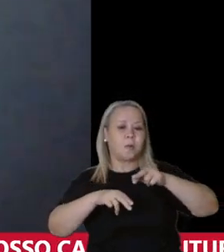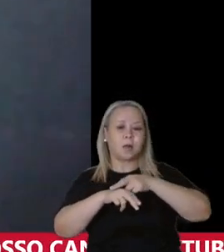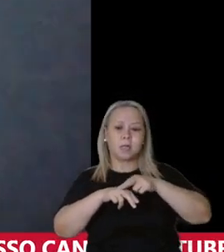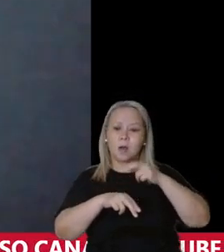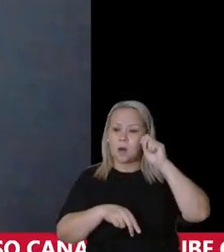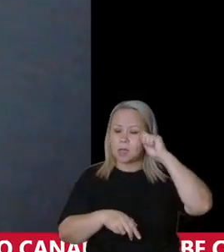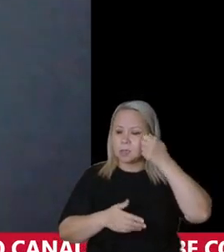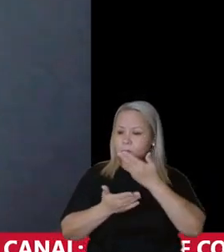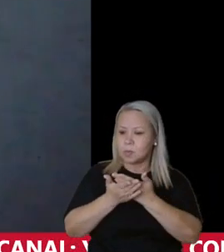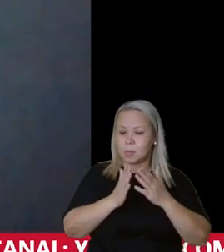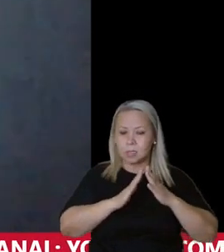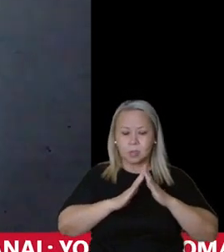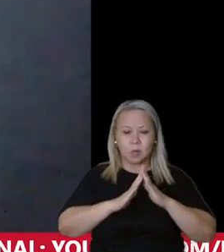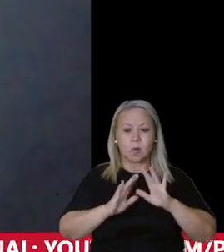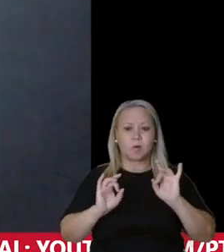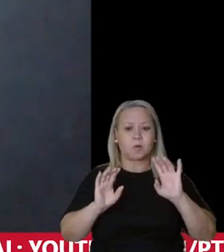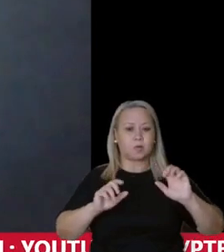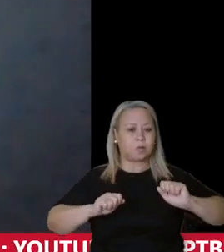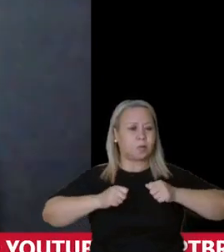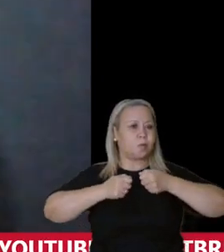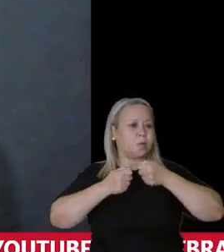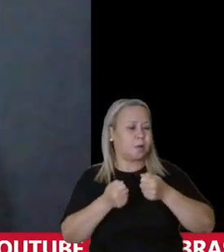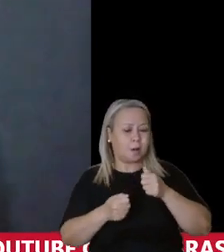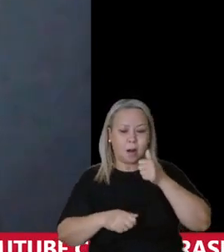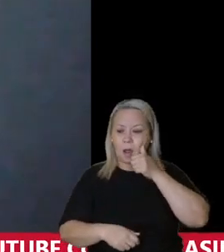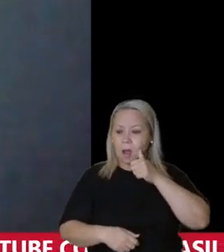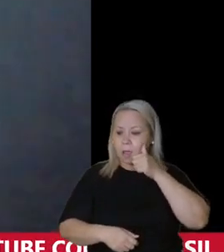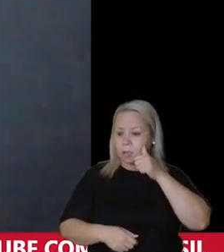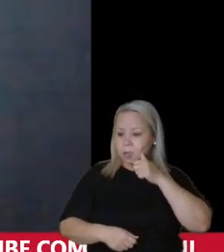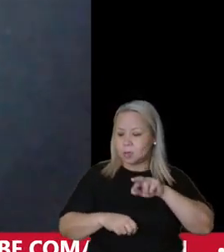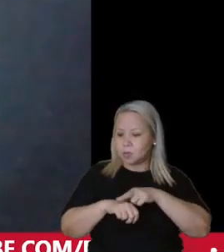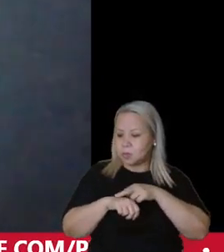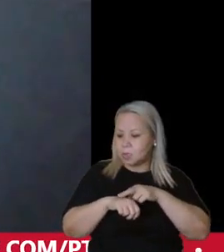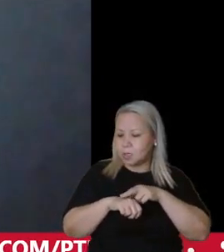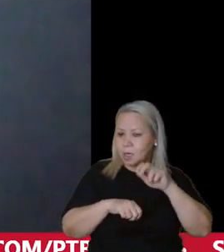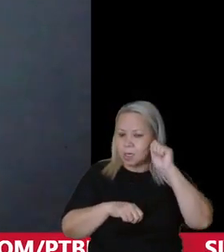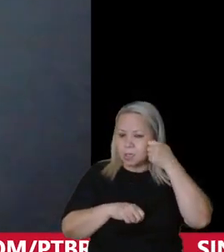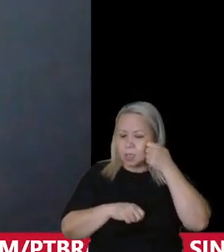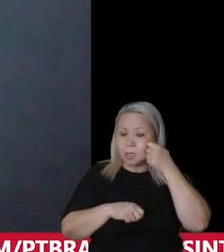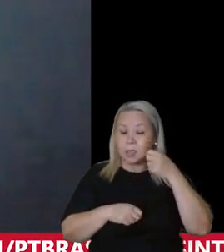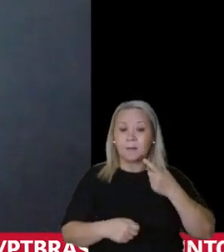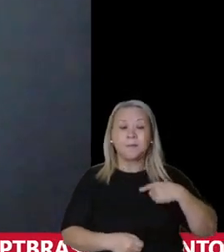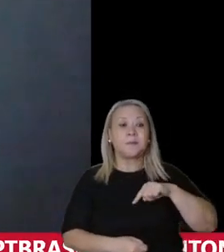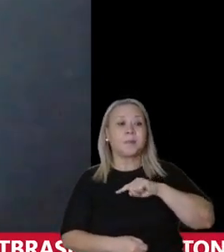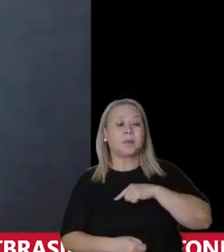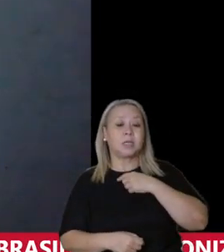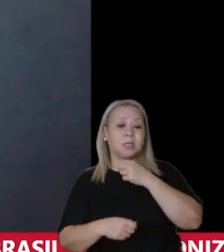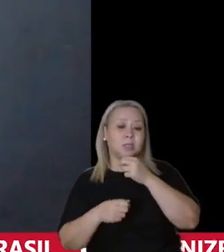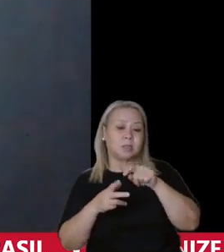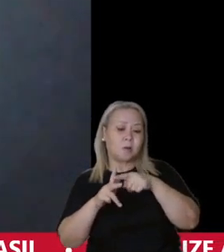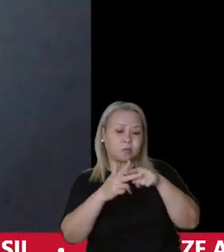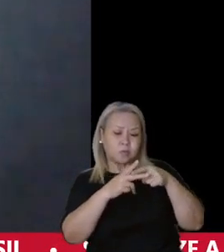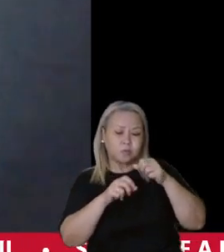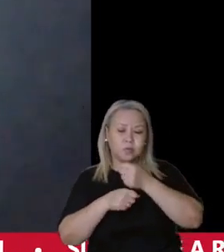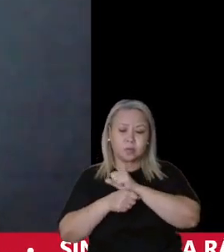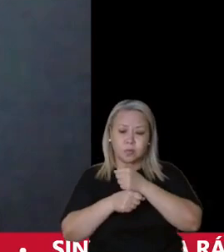escola, não basta a gente empoderar as meninas negras dizendo que elas podem ser o que elas quiserem, se a gente não construir